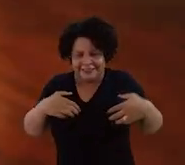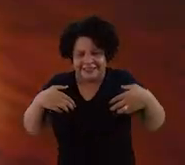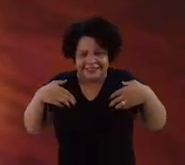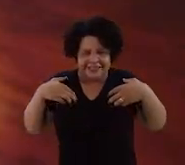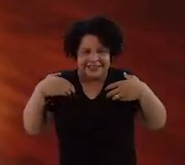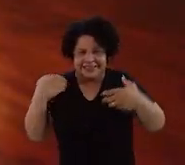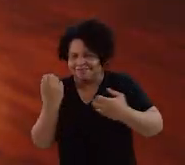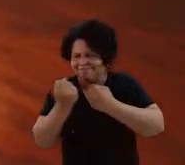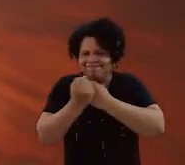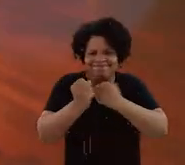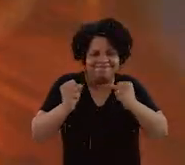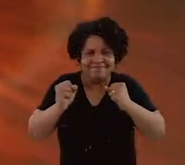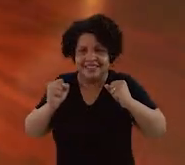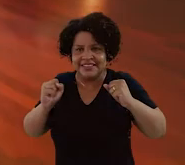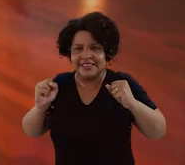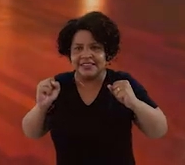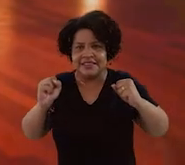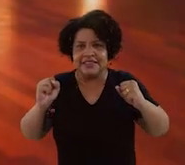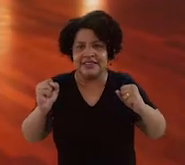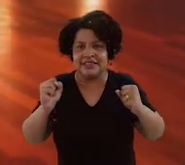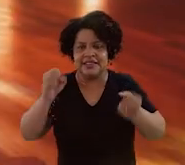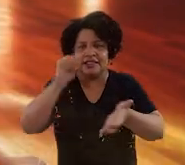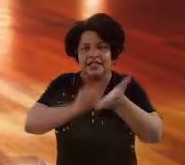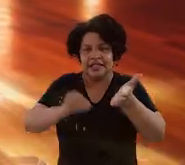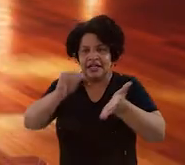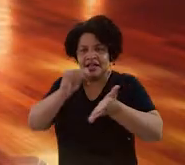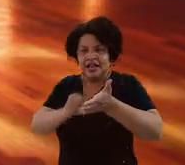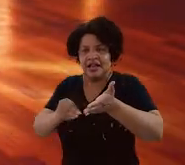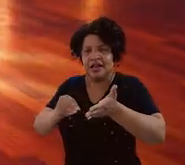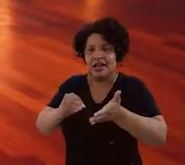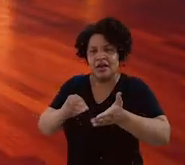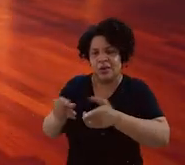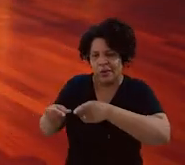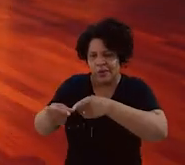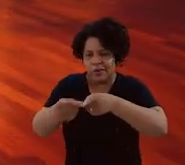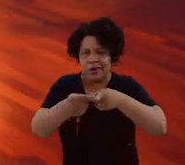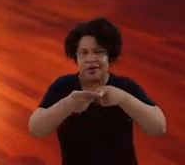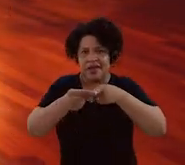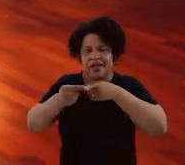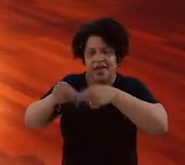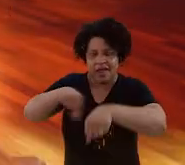noites perdidas. Salve Falcão do Morro. São várias, várias,